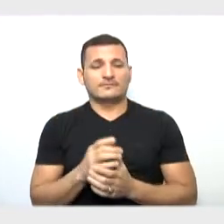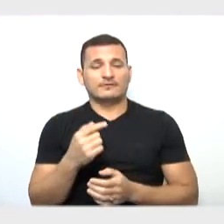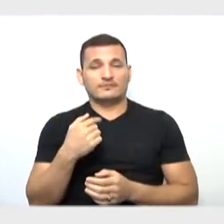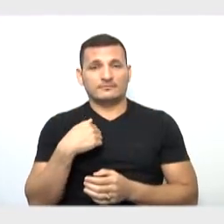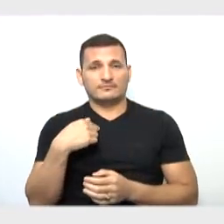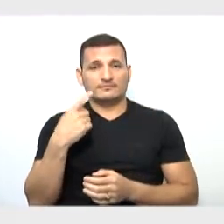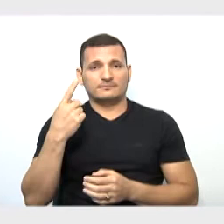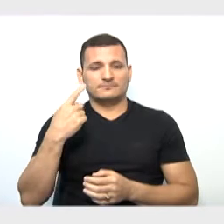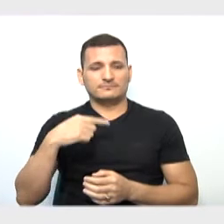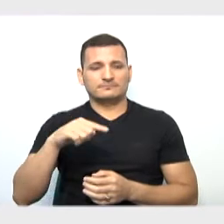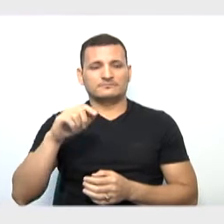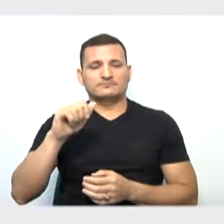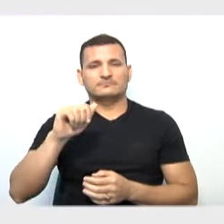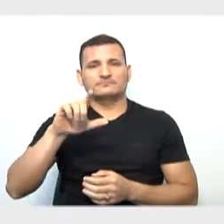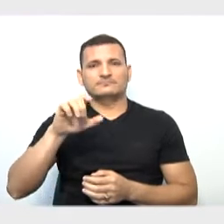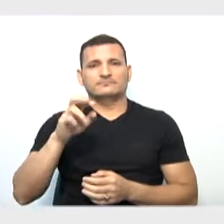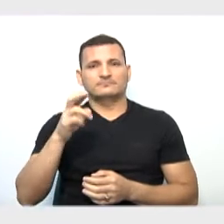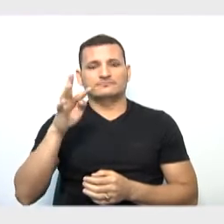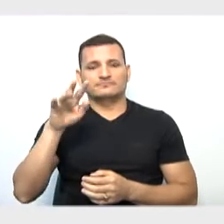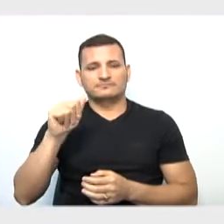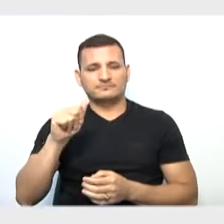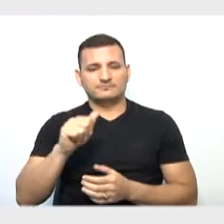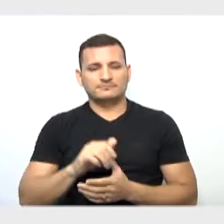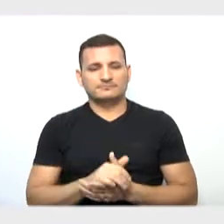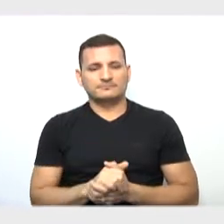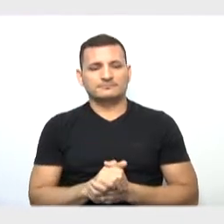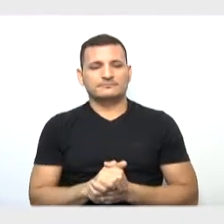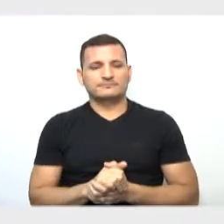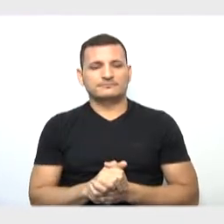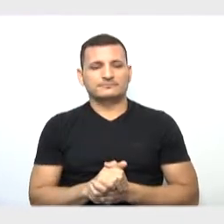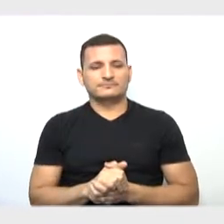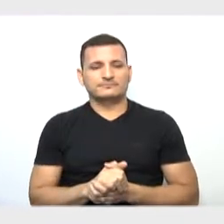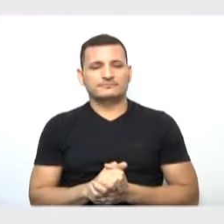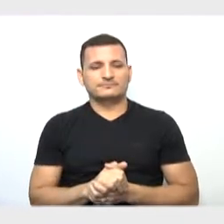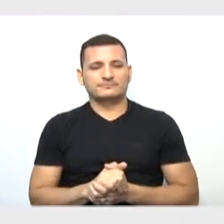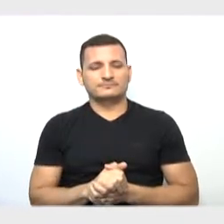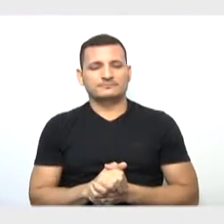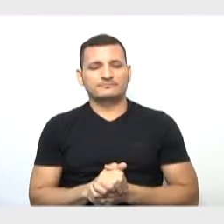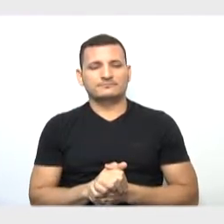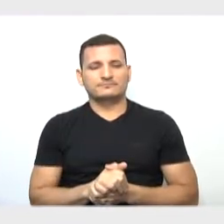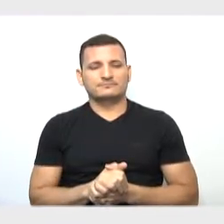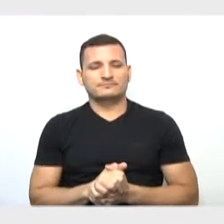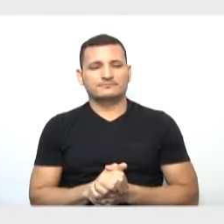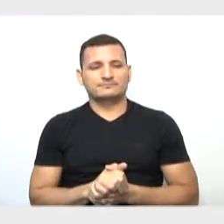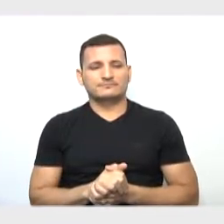sou o alerta. Eu sou o alerta. Pronto.